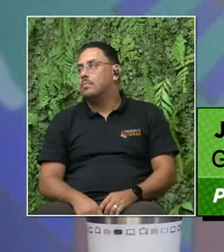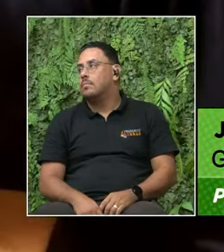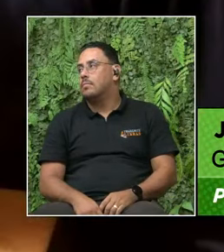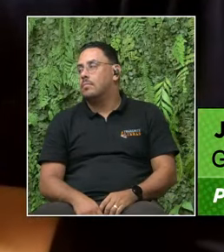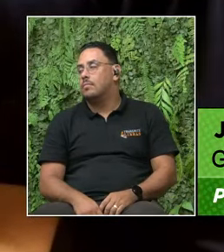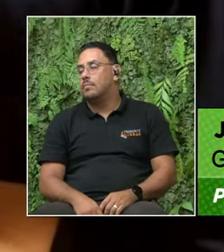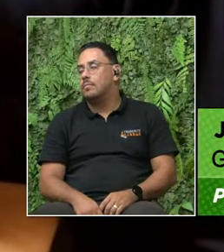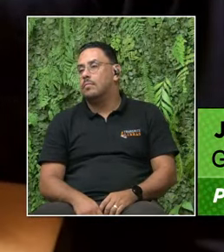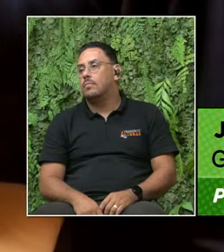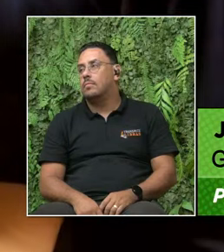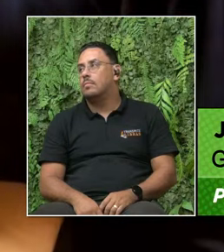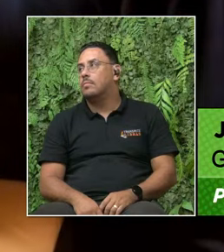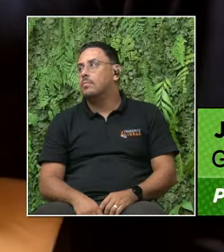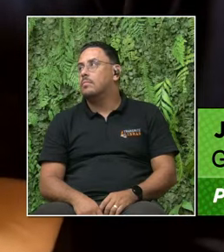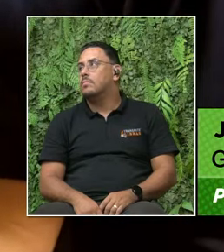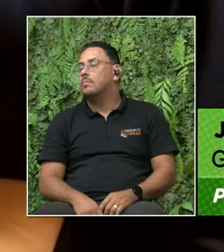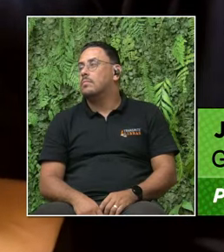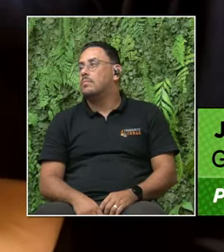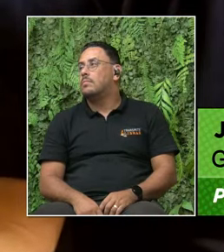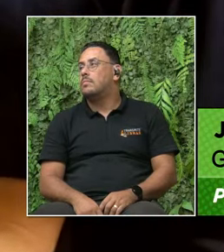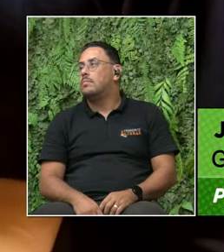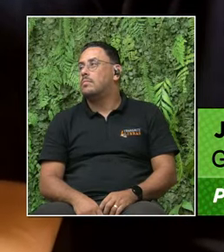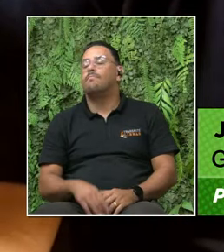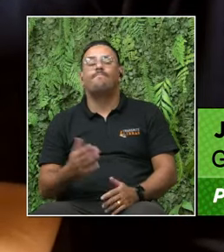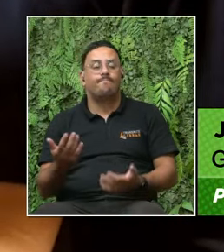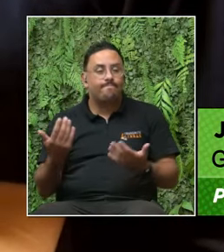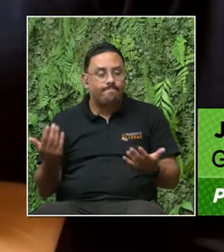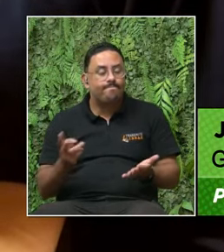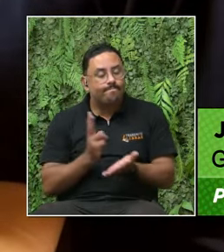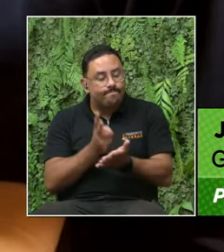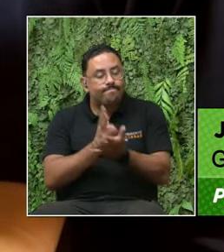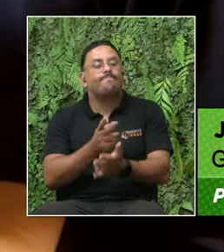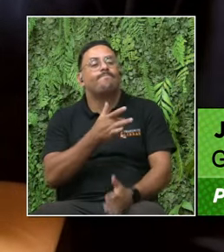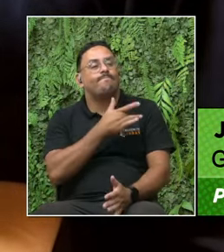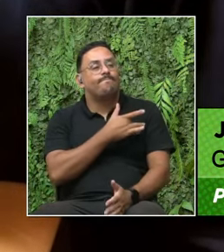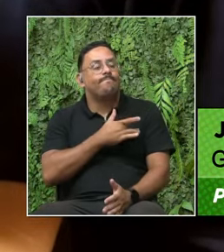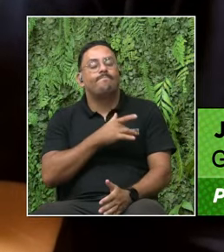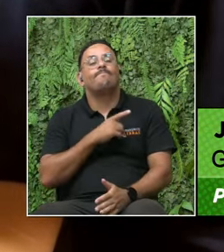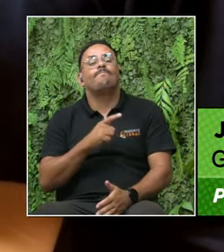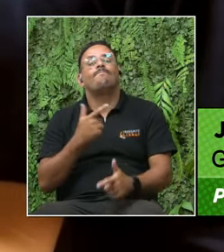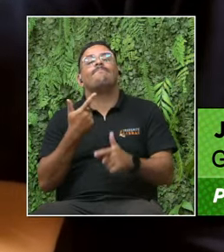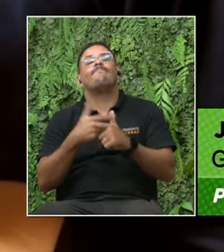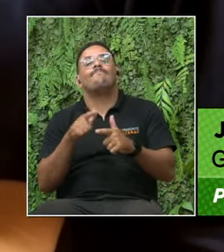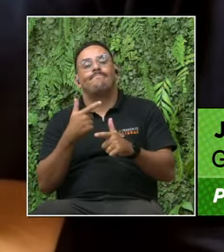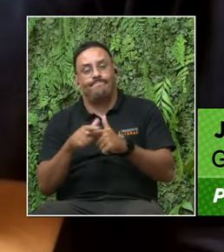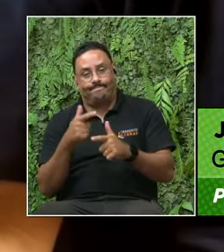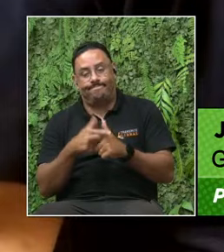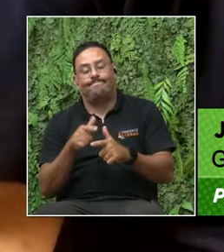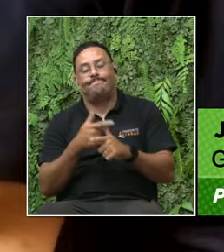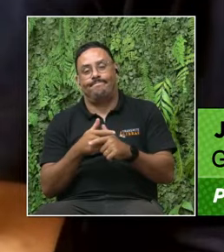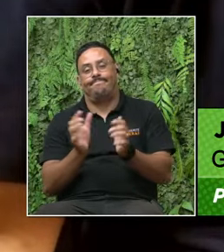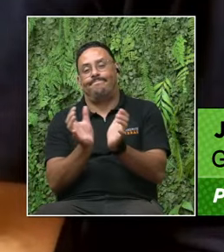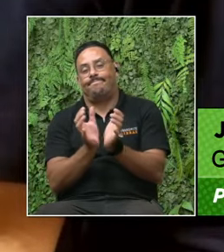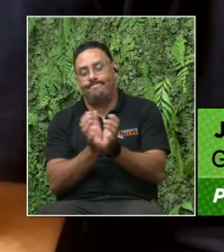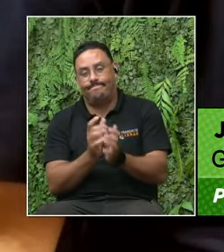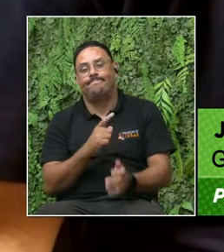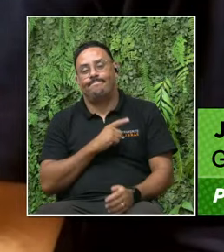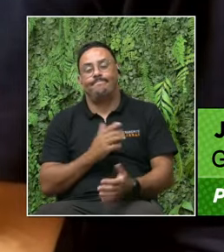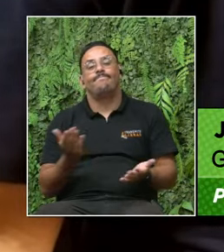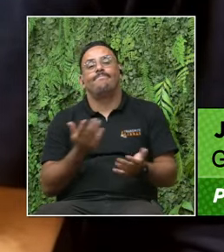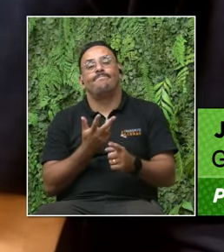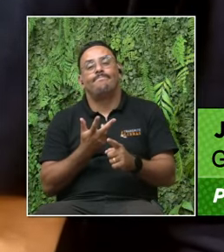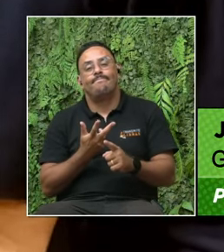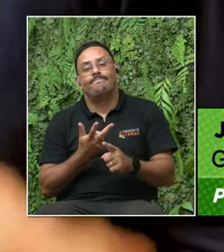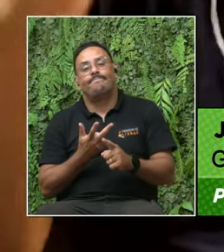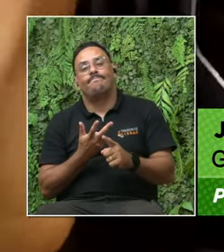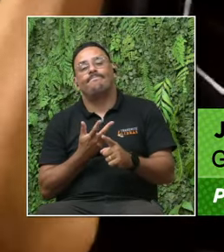então Bob continuando o o o Cruzeiro ele tem uma deficiência no seu elenco e todo mundo tá careca de saber isso hoje venceu o